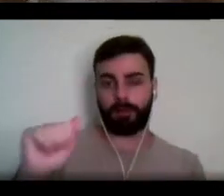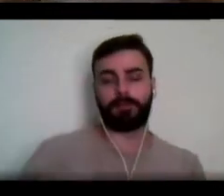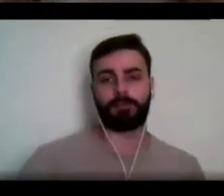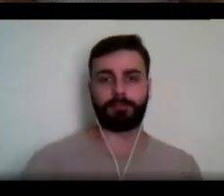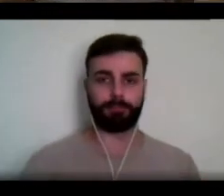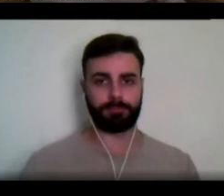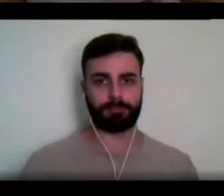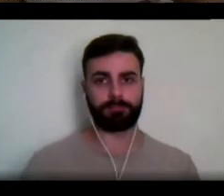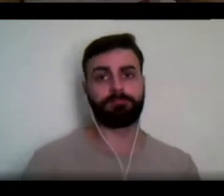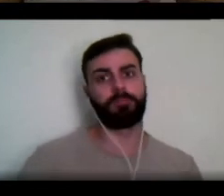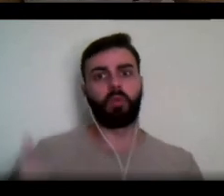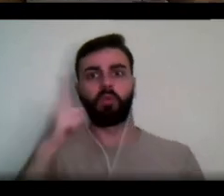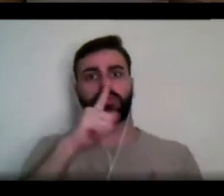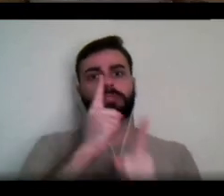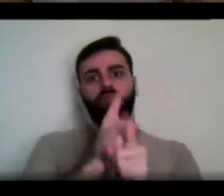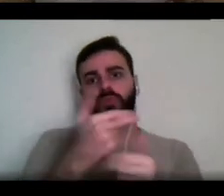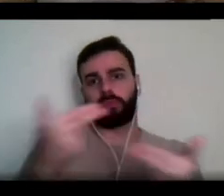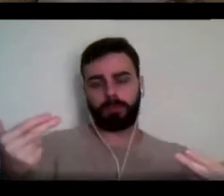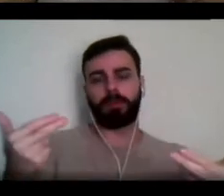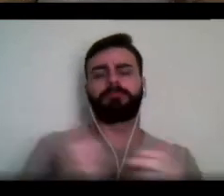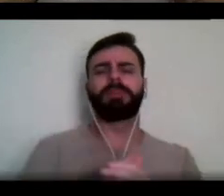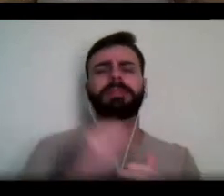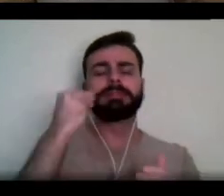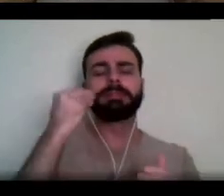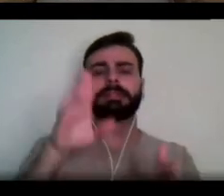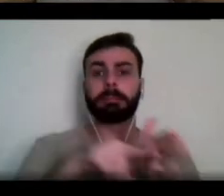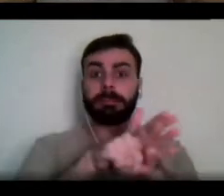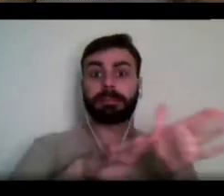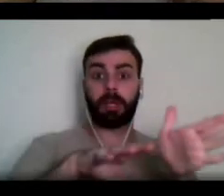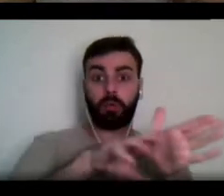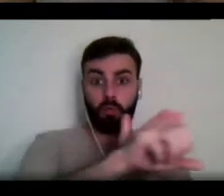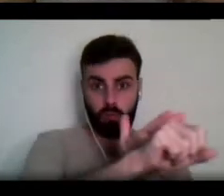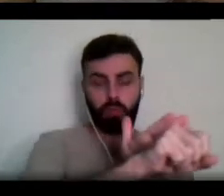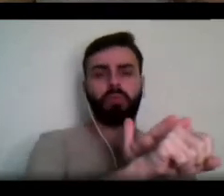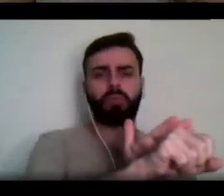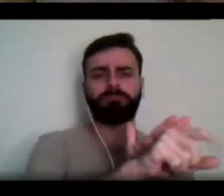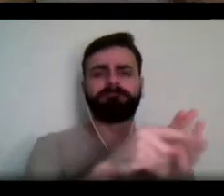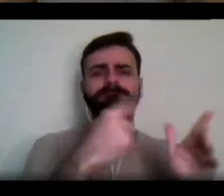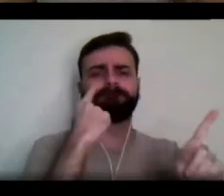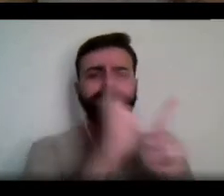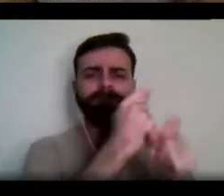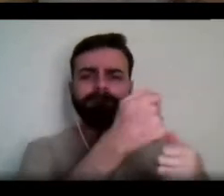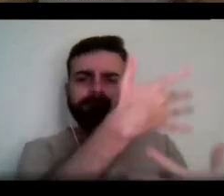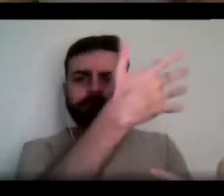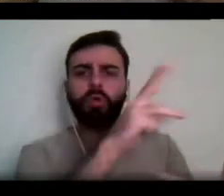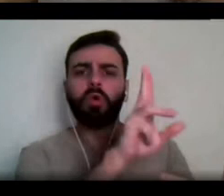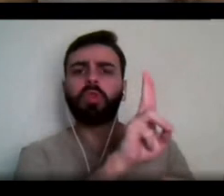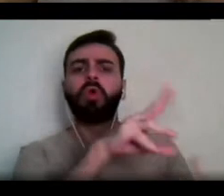Deixa eu achar aqui no Google o nome do site que eu fui.